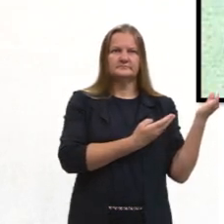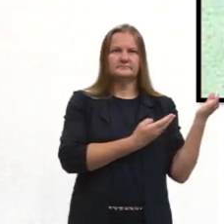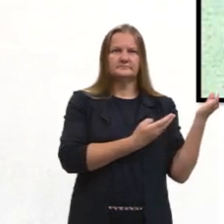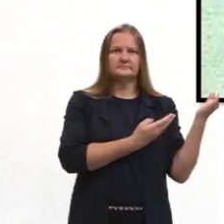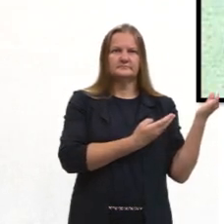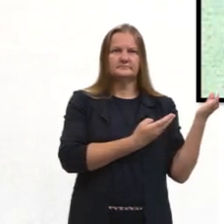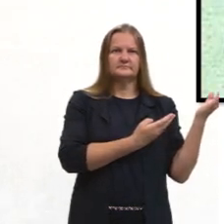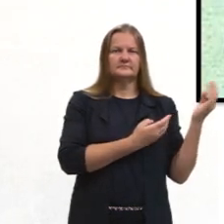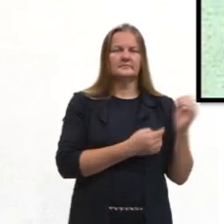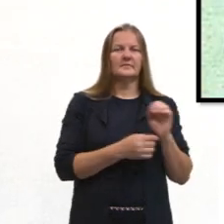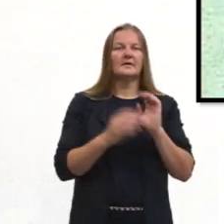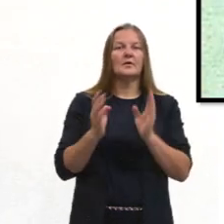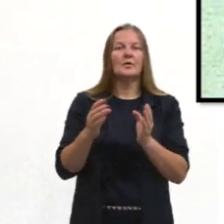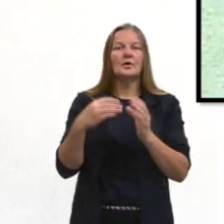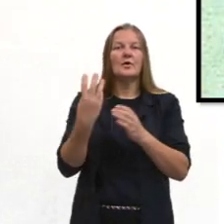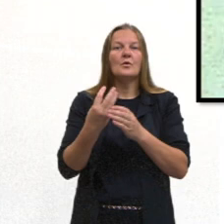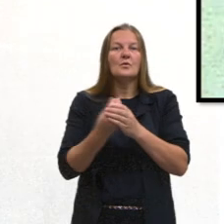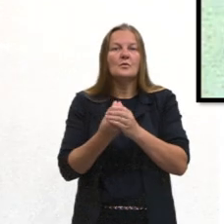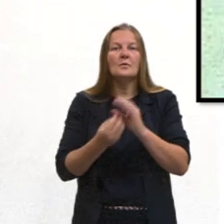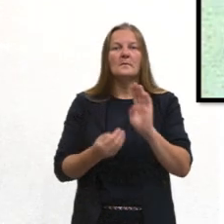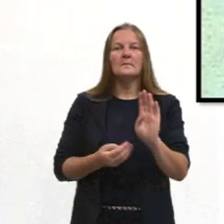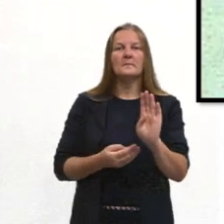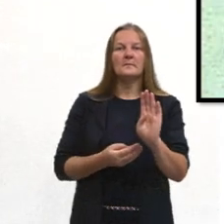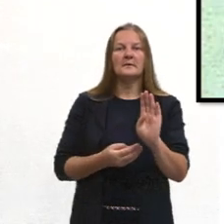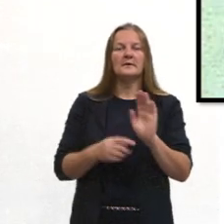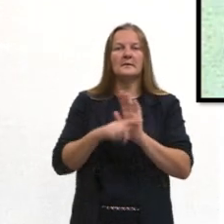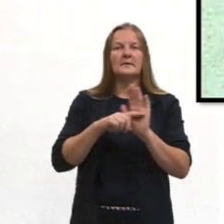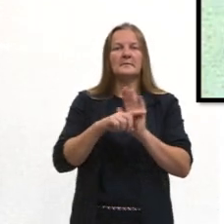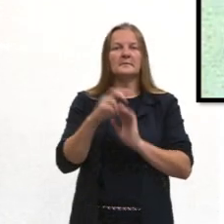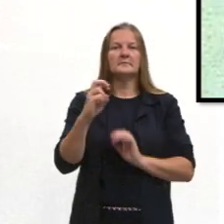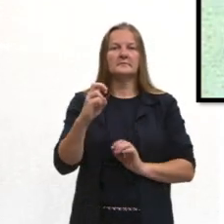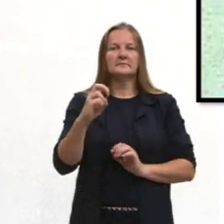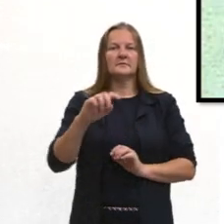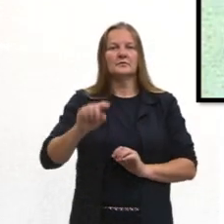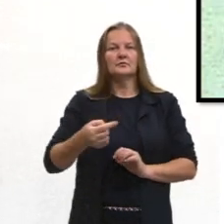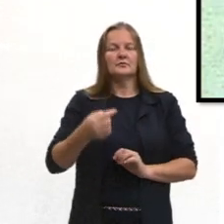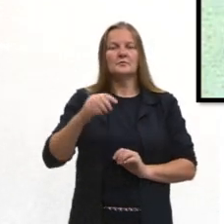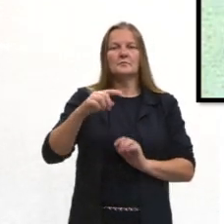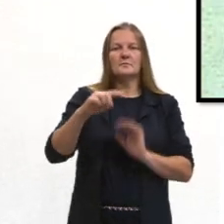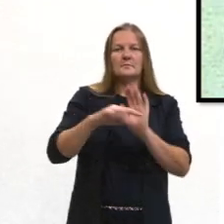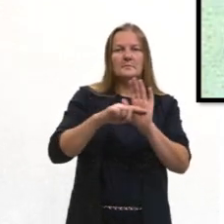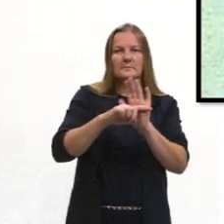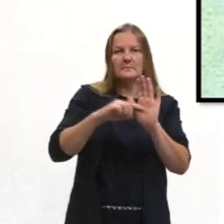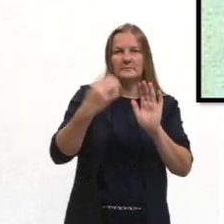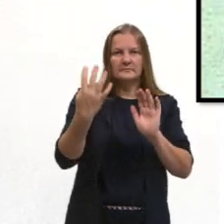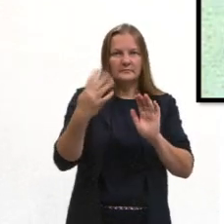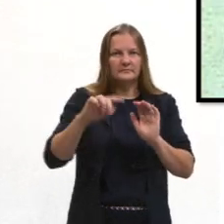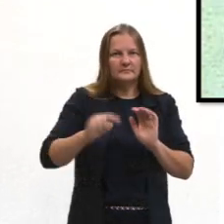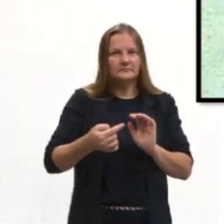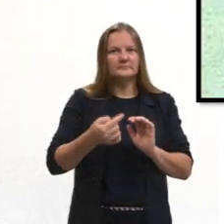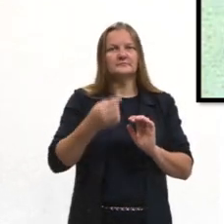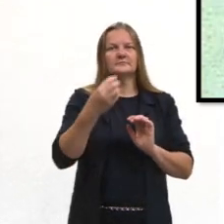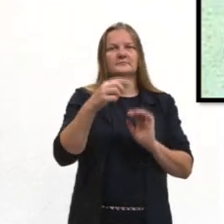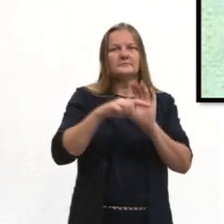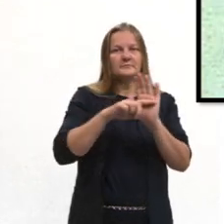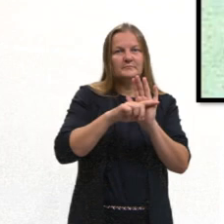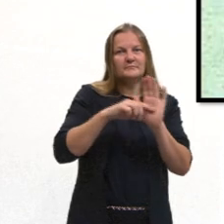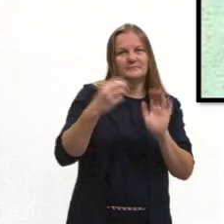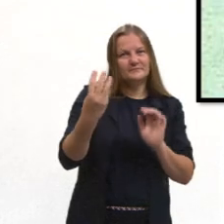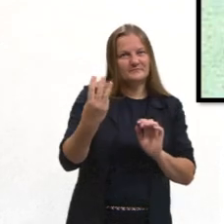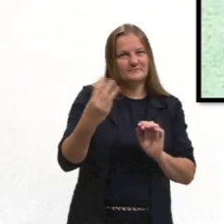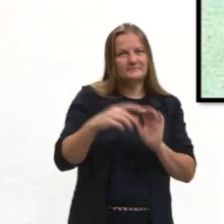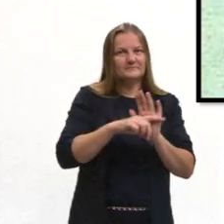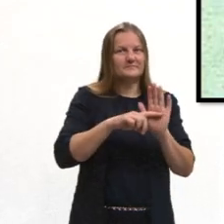conjunto B com os elementos - 5,1 - 4,1 -